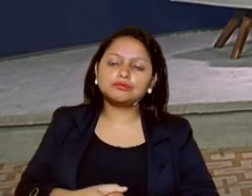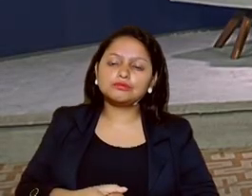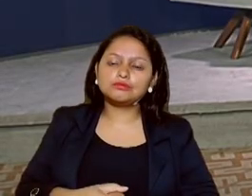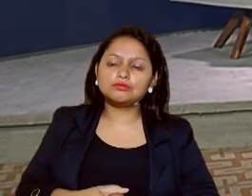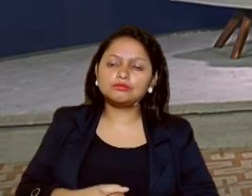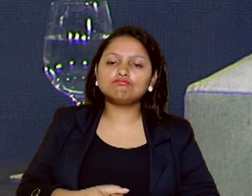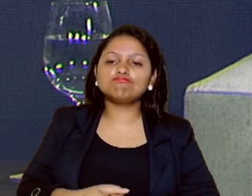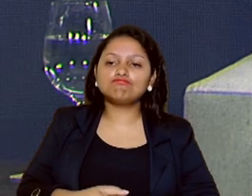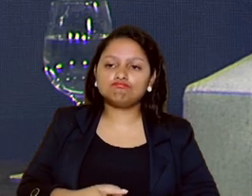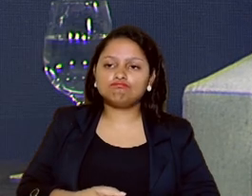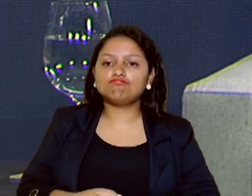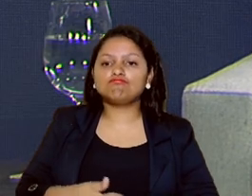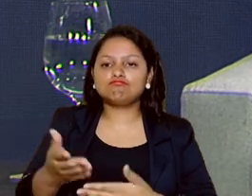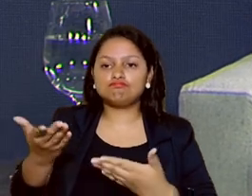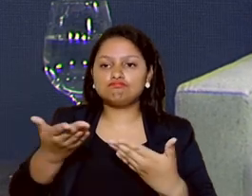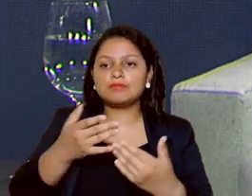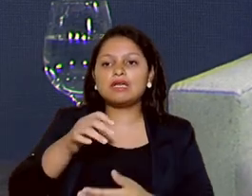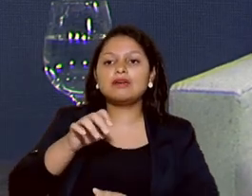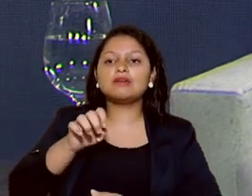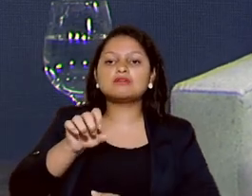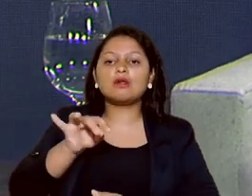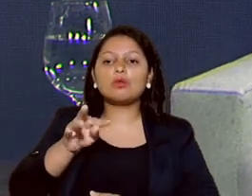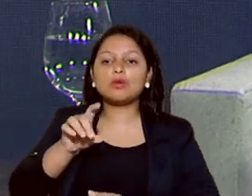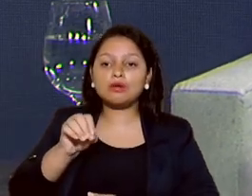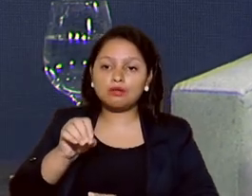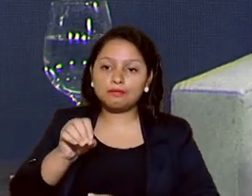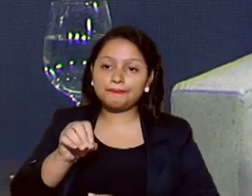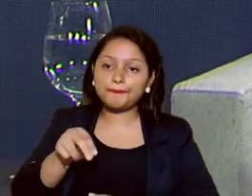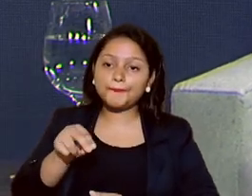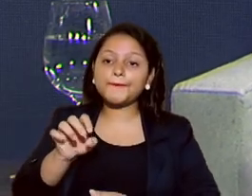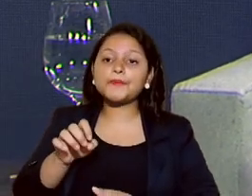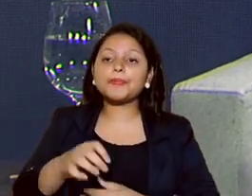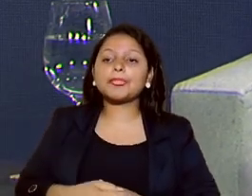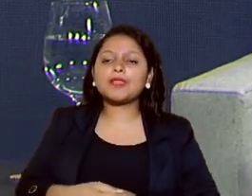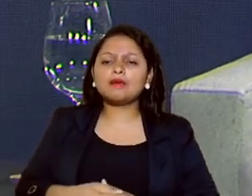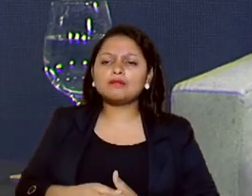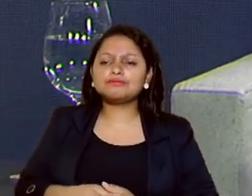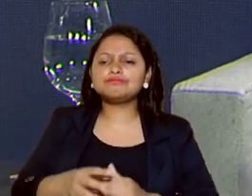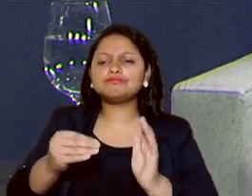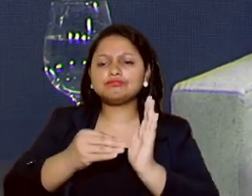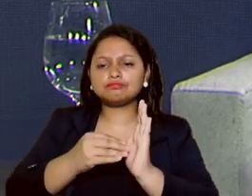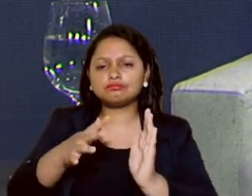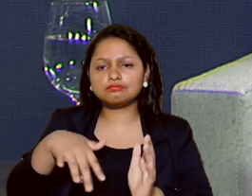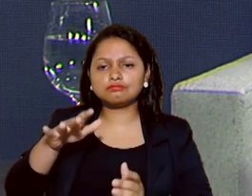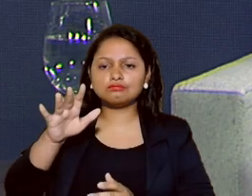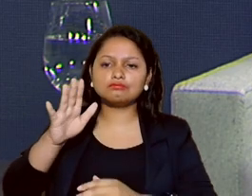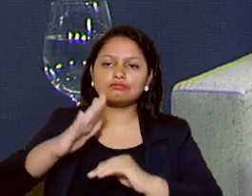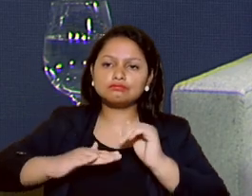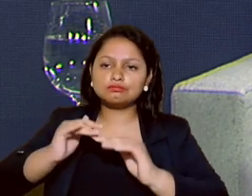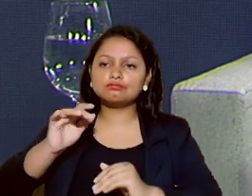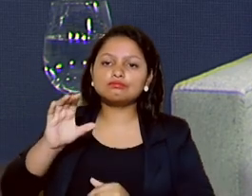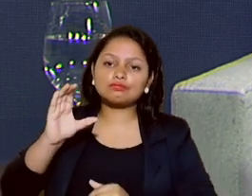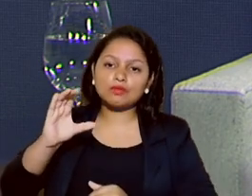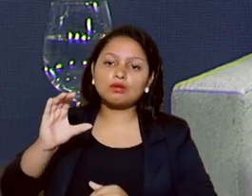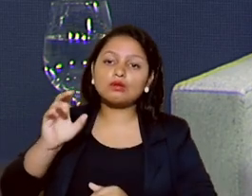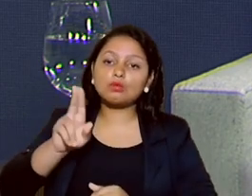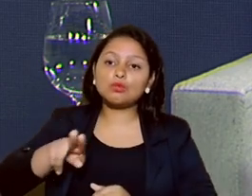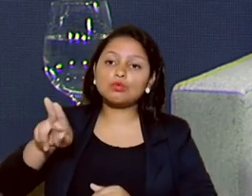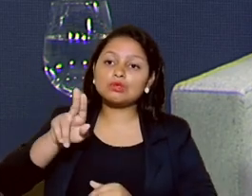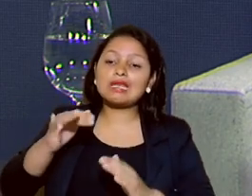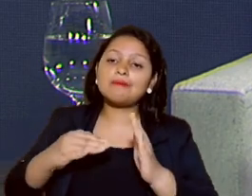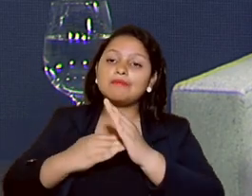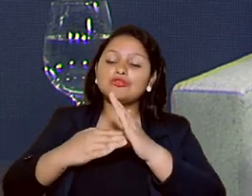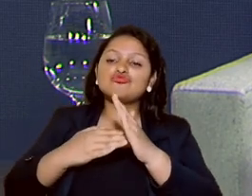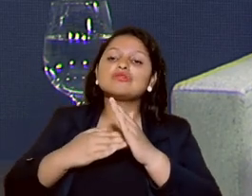Stallone vamos lá a falta de qualidade sobre o tomador do crédito muito em razão do uso limitado de Tecnologia